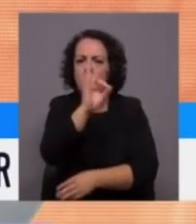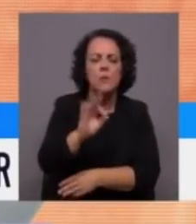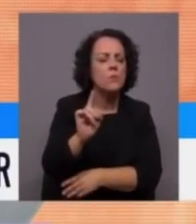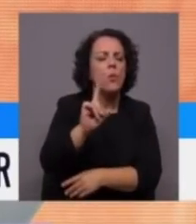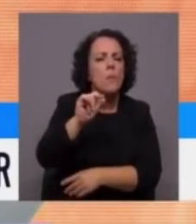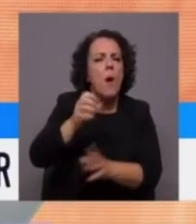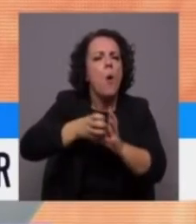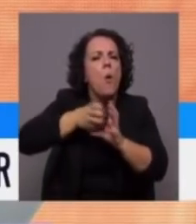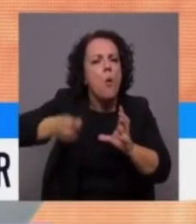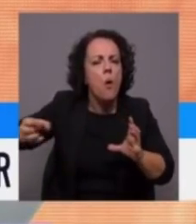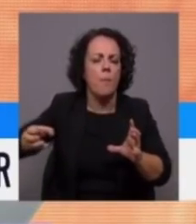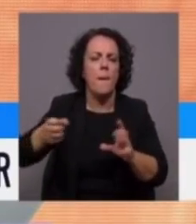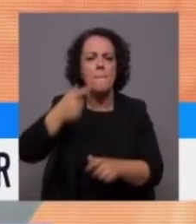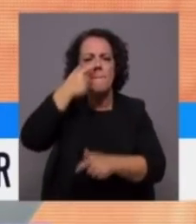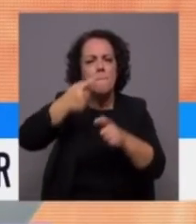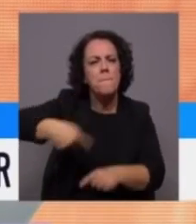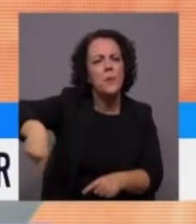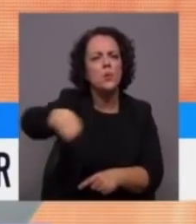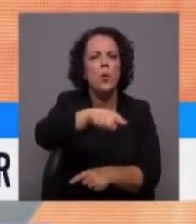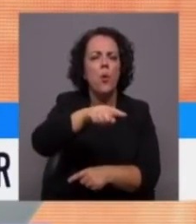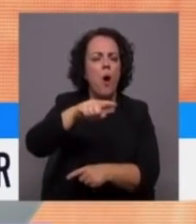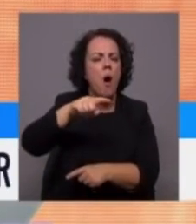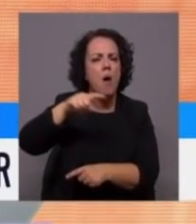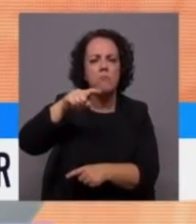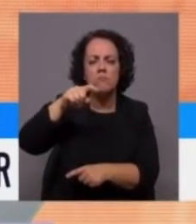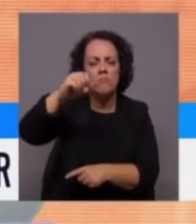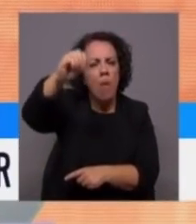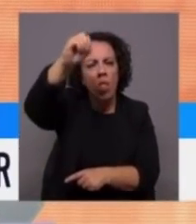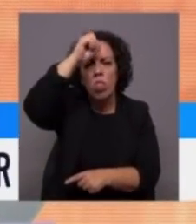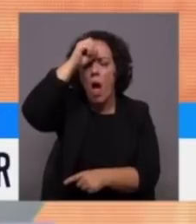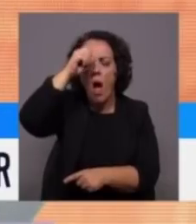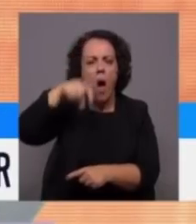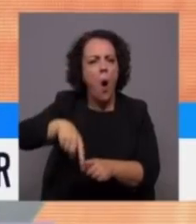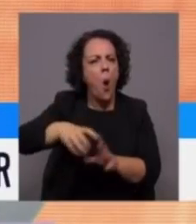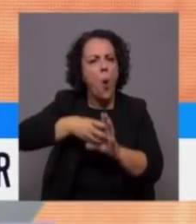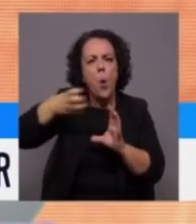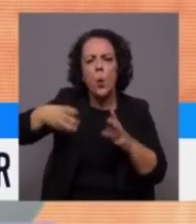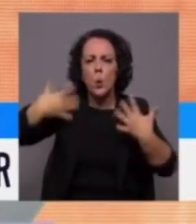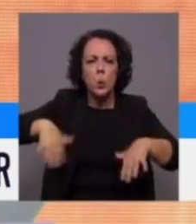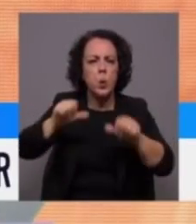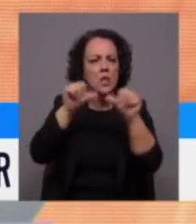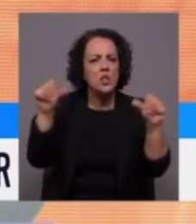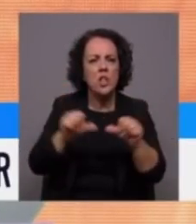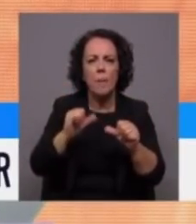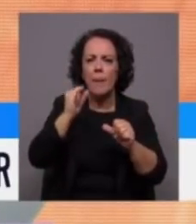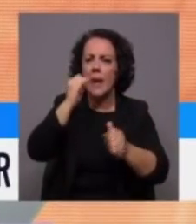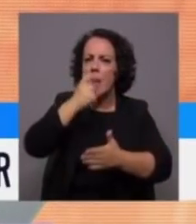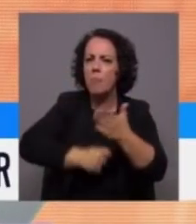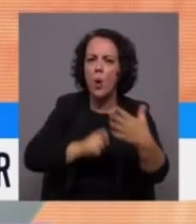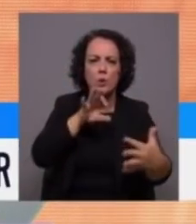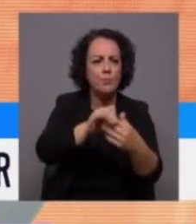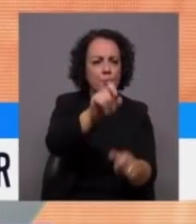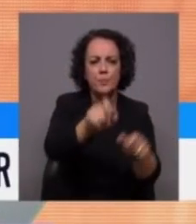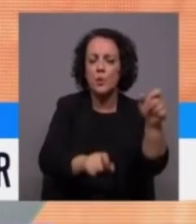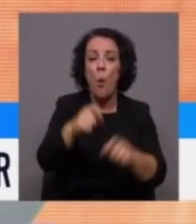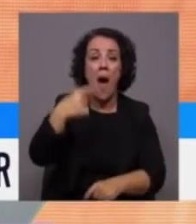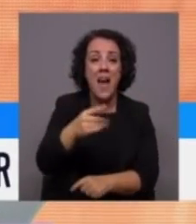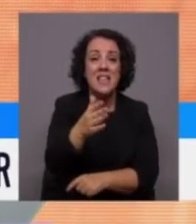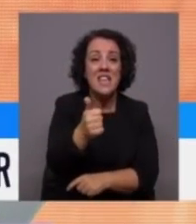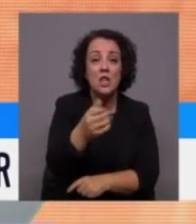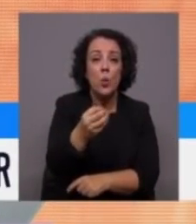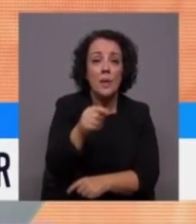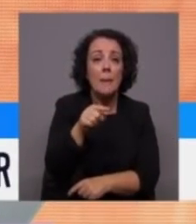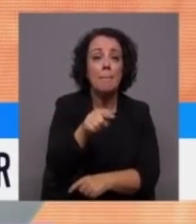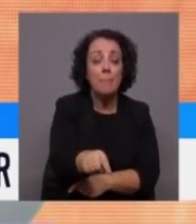pessoas não têm noção da complexidade do nosso sistema nosso sistema fiscal nomeadamente sobre as pessoas a cerca de 50 mil reclamações